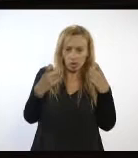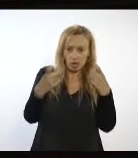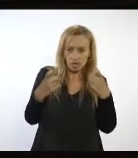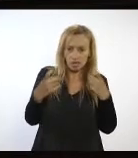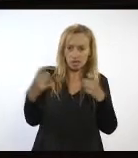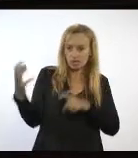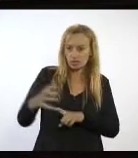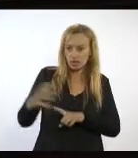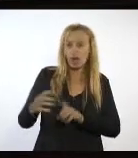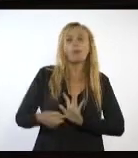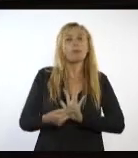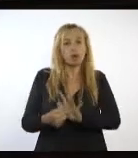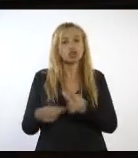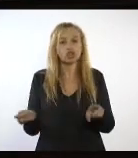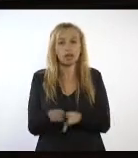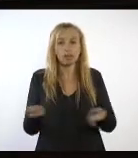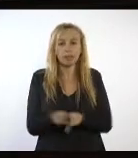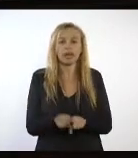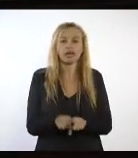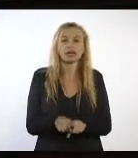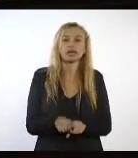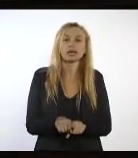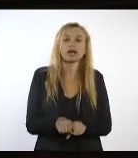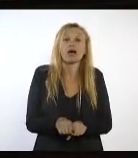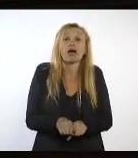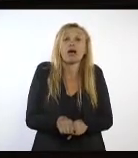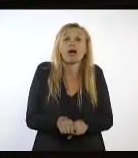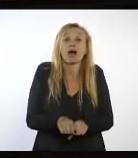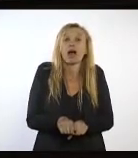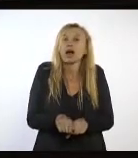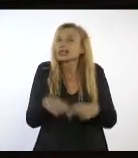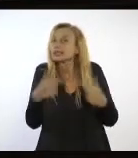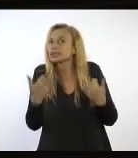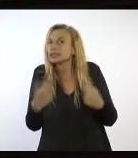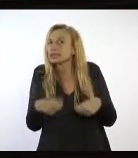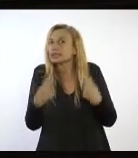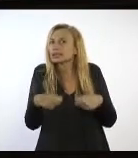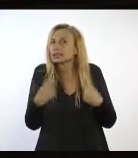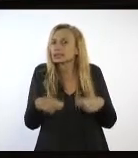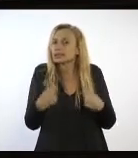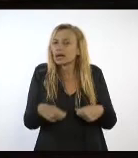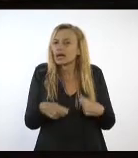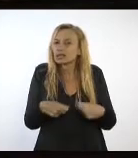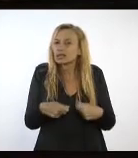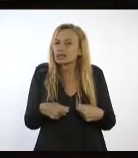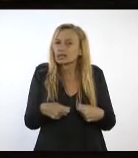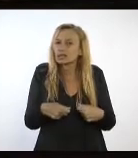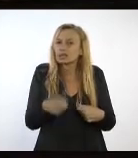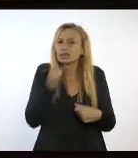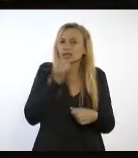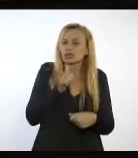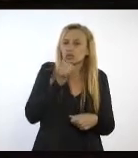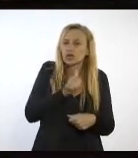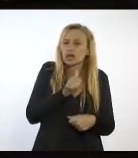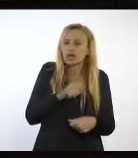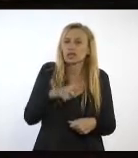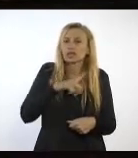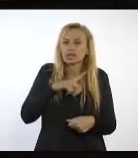também demonstra a necessidade dessas mulheres terem